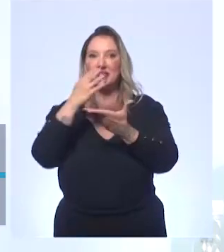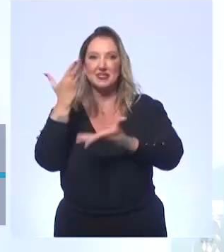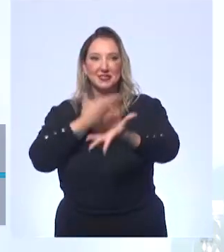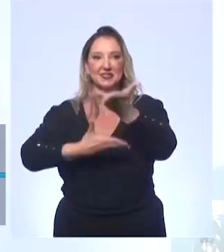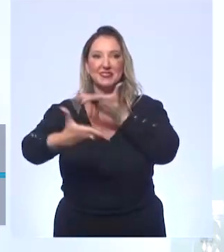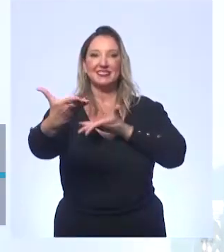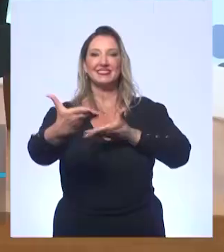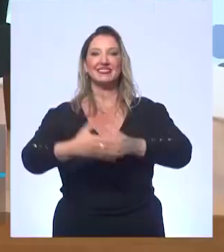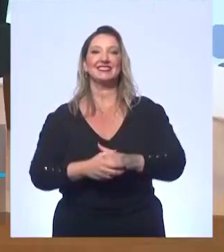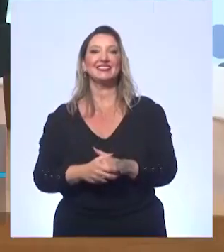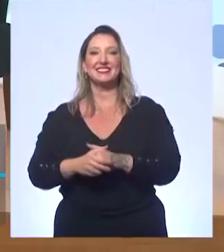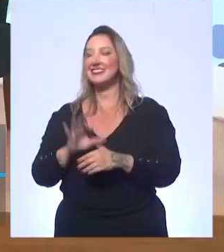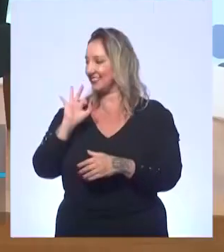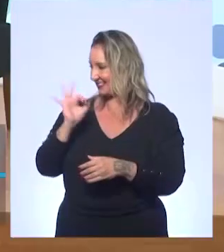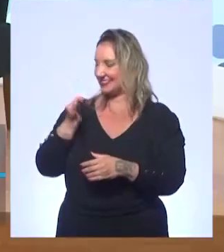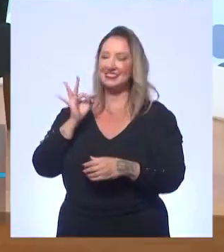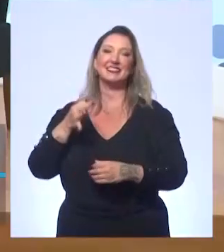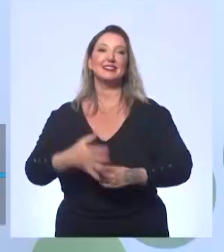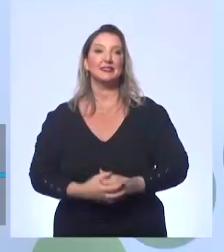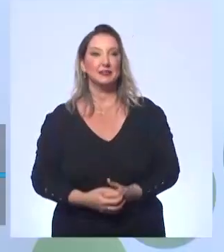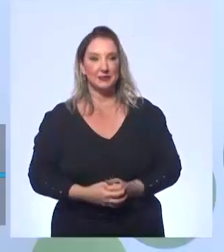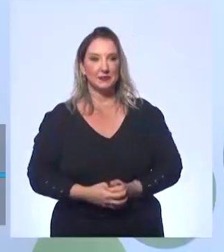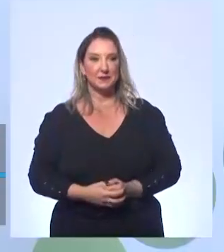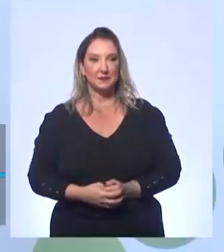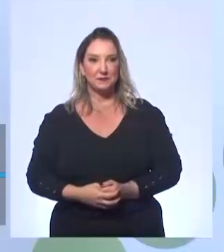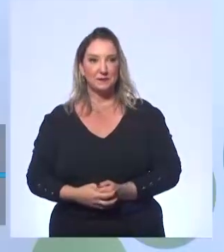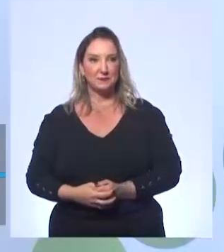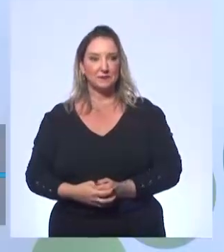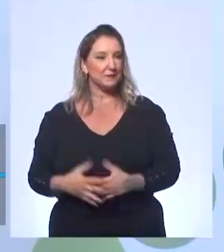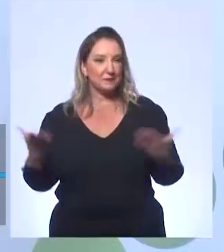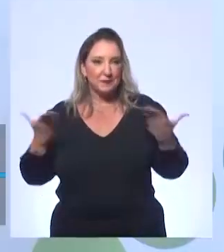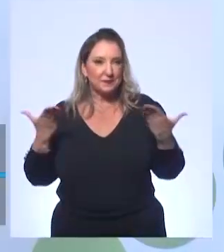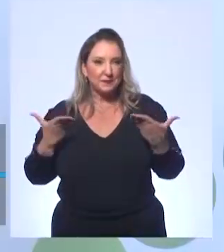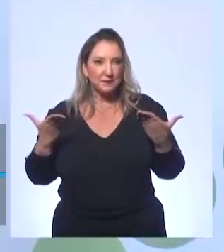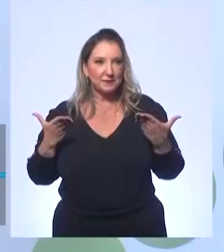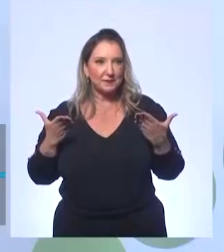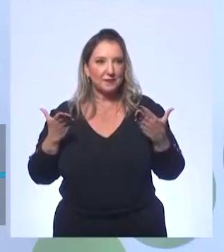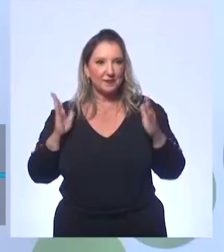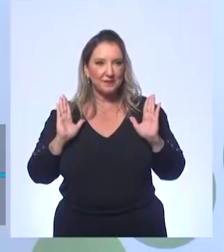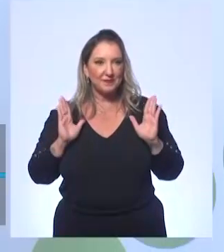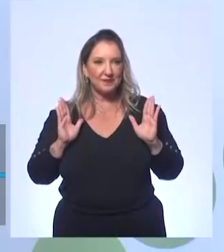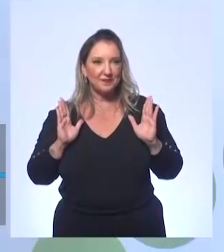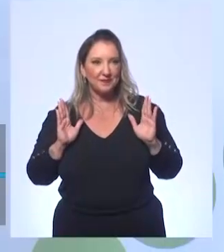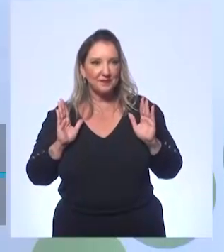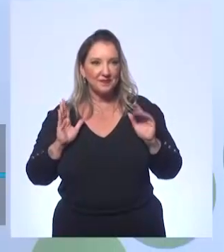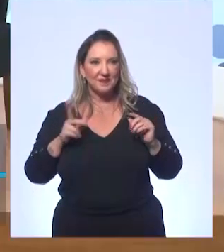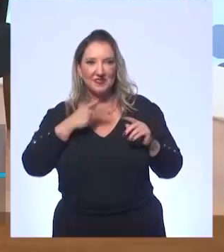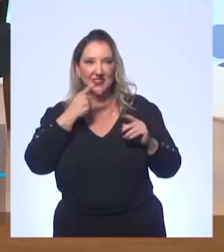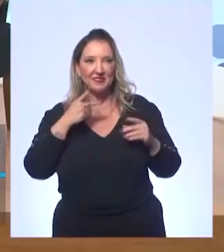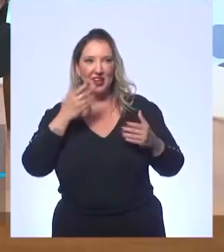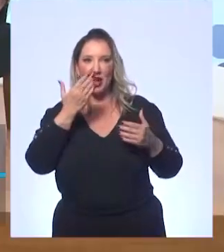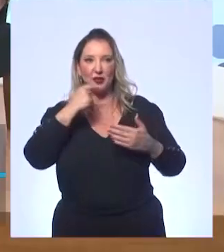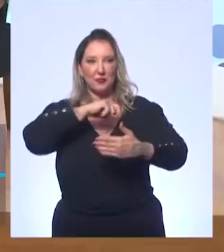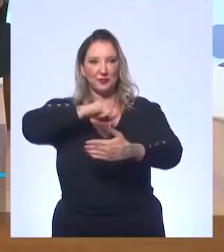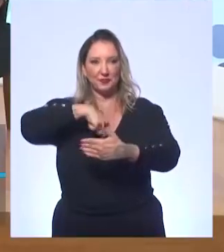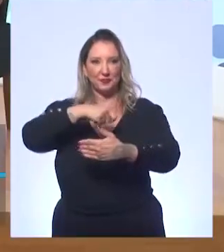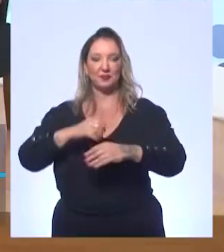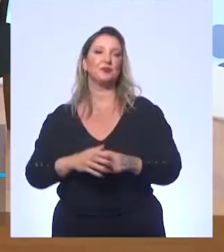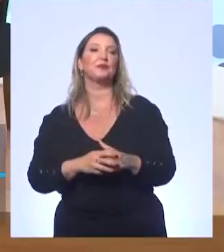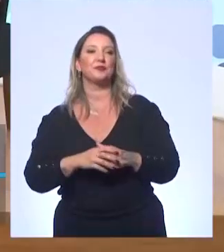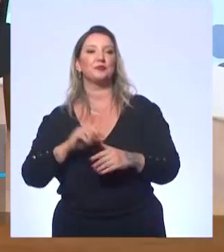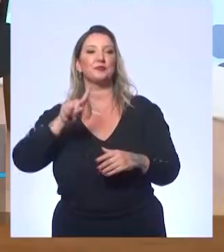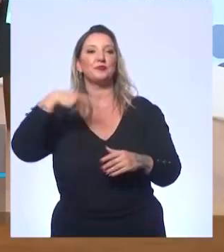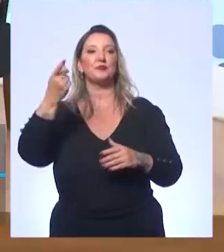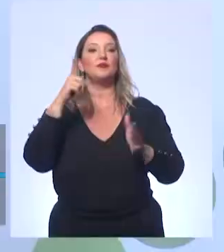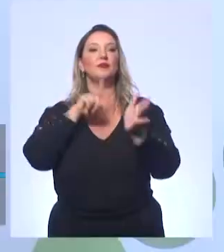com vocês. Com certeza, com certeza. Agora, já que você falou de gastronomia, então a nossa